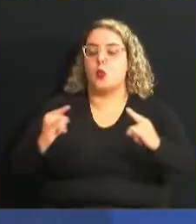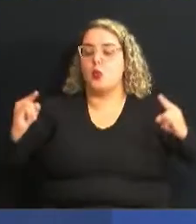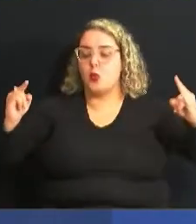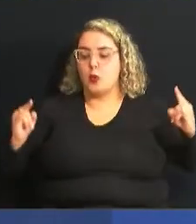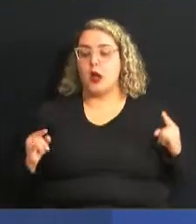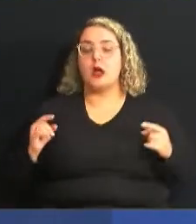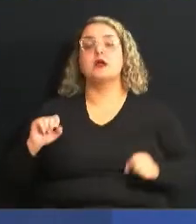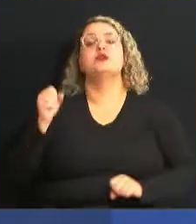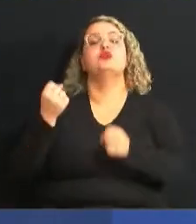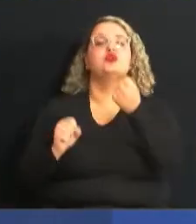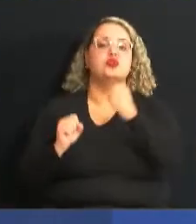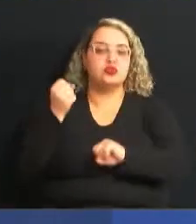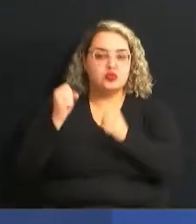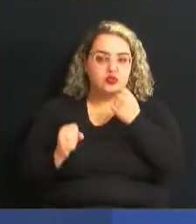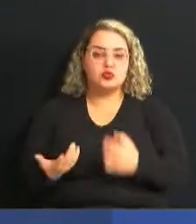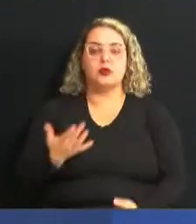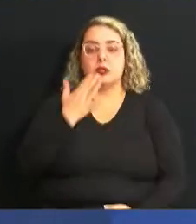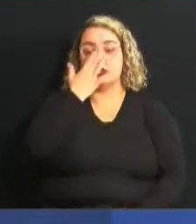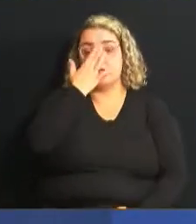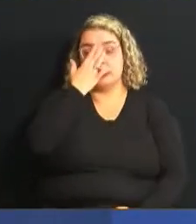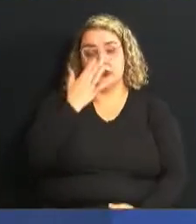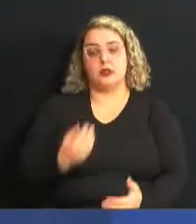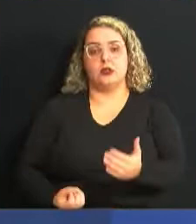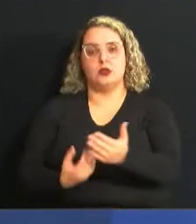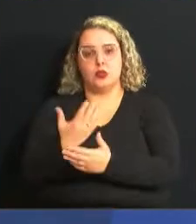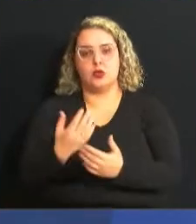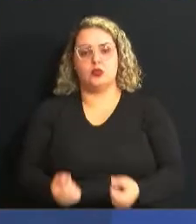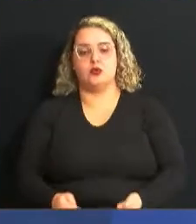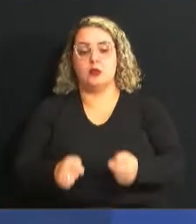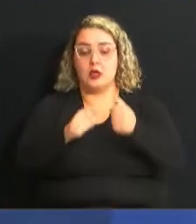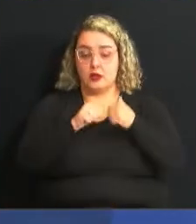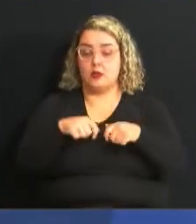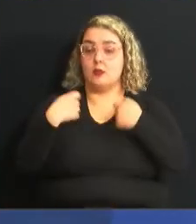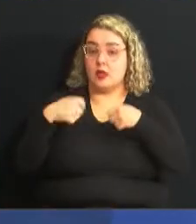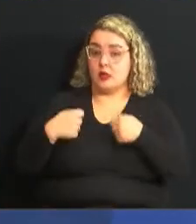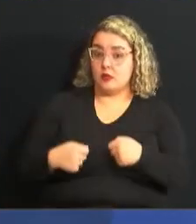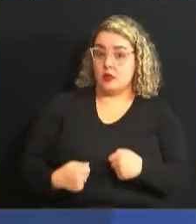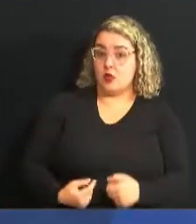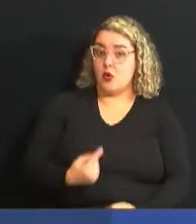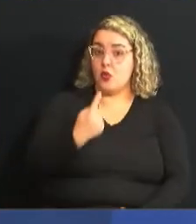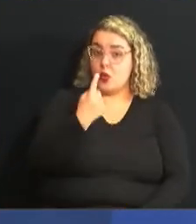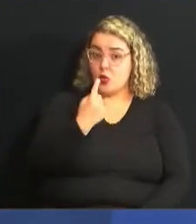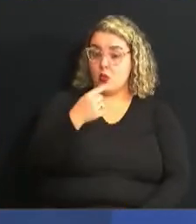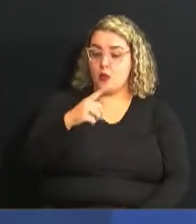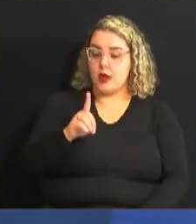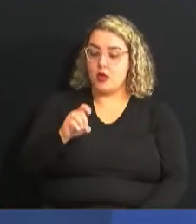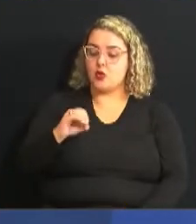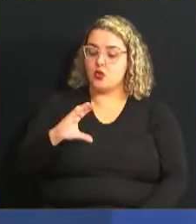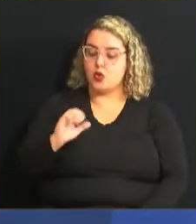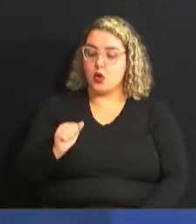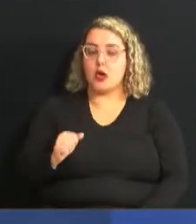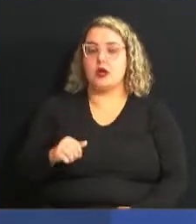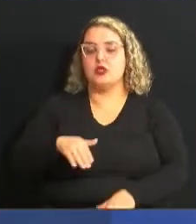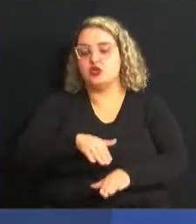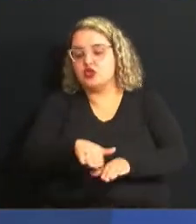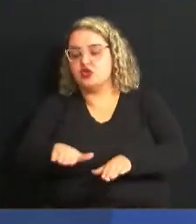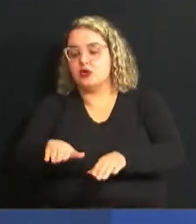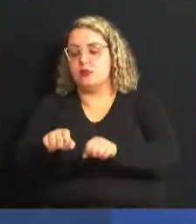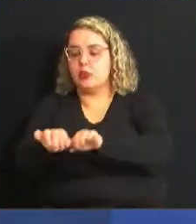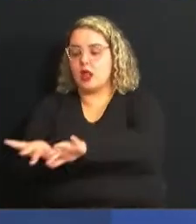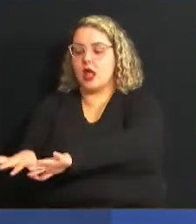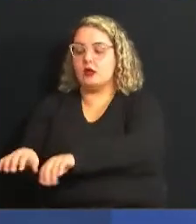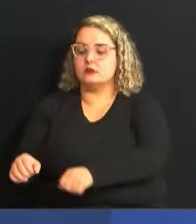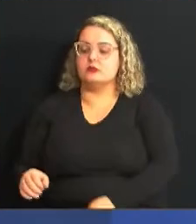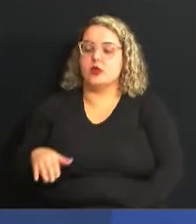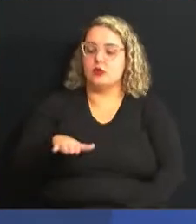industriais. Originalmente, os beneficiados deveriam possuir pelo menos uma doca de carga e descarga para cada